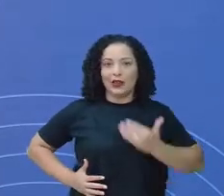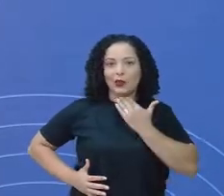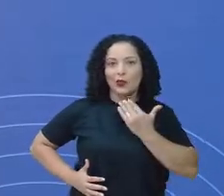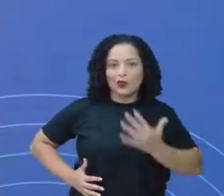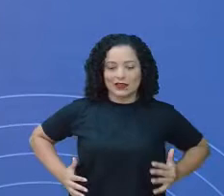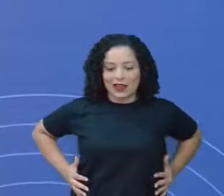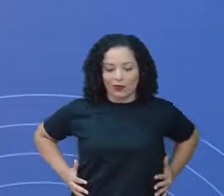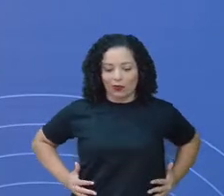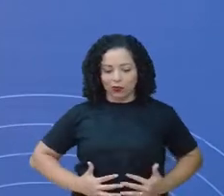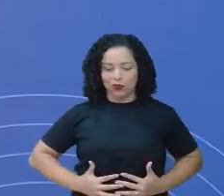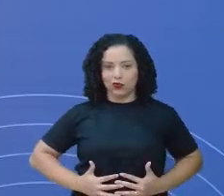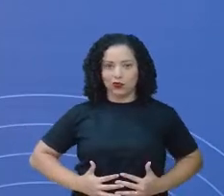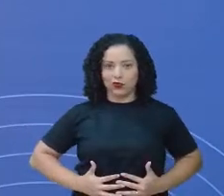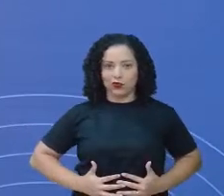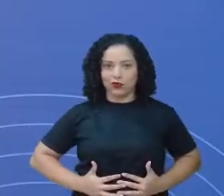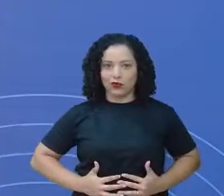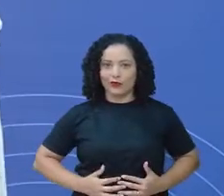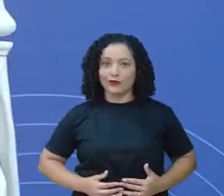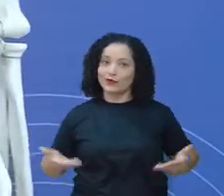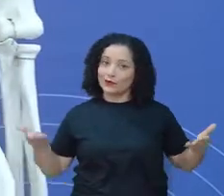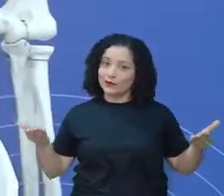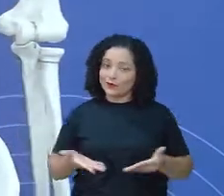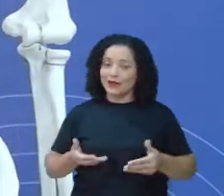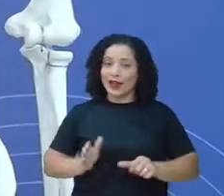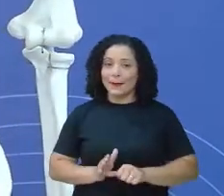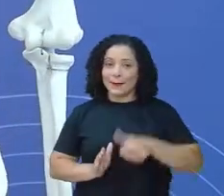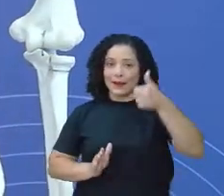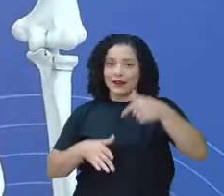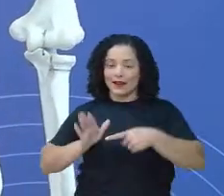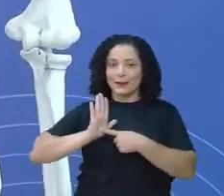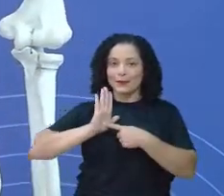até o externo. Então, essa foi a primeira aí, a